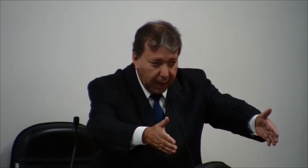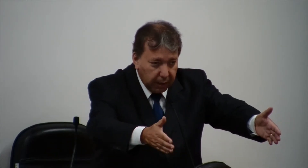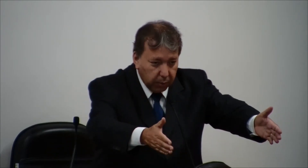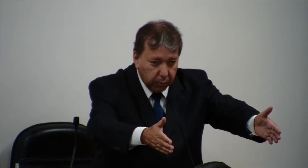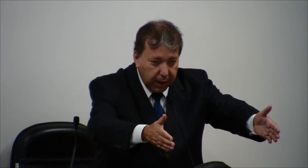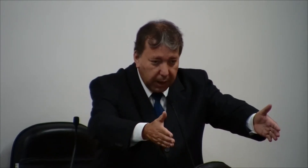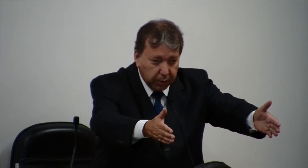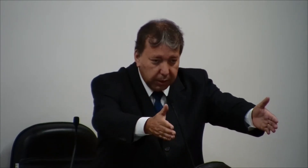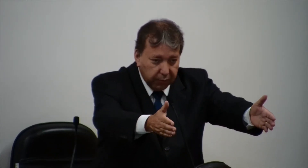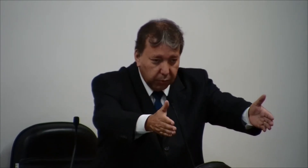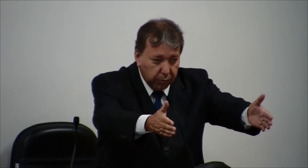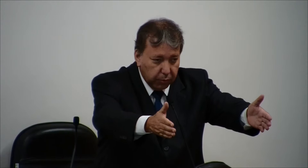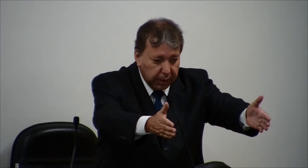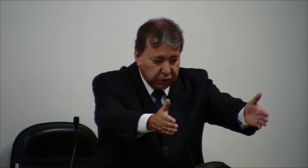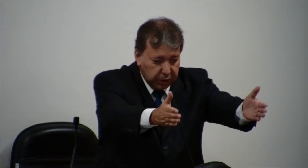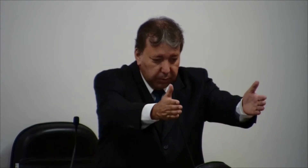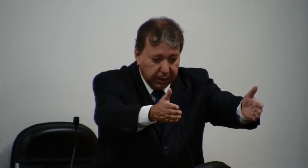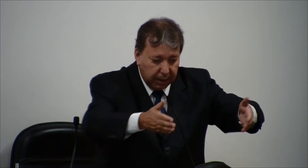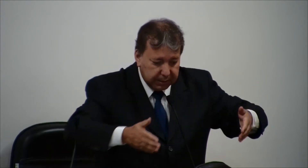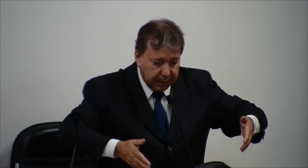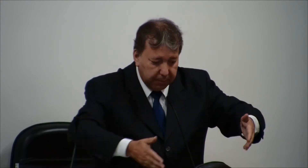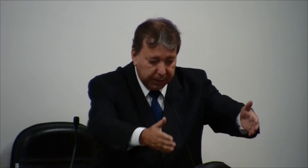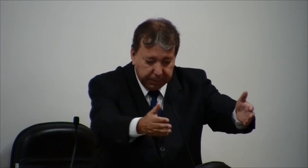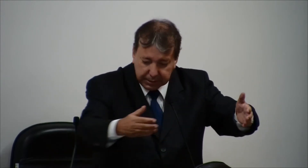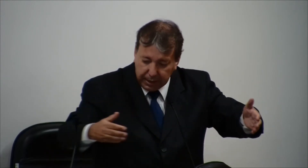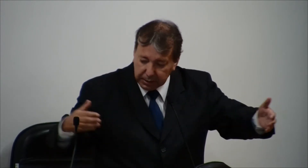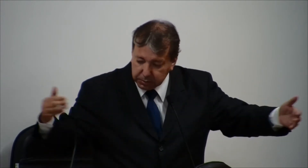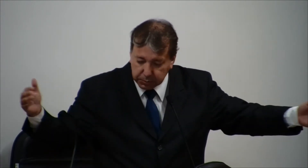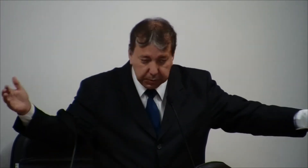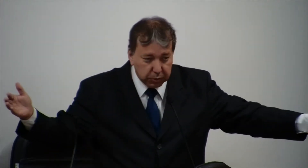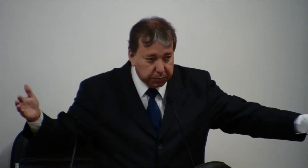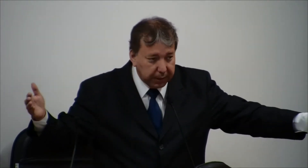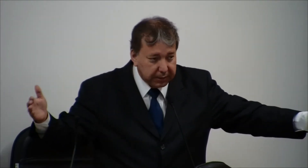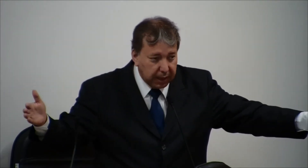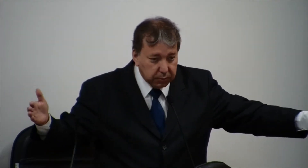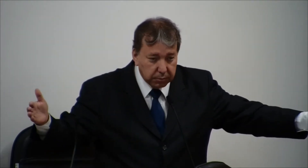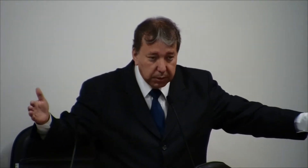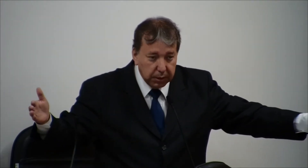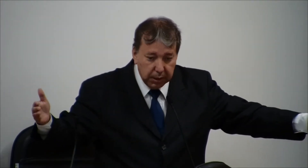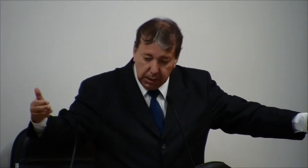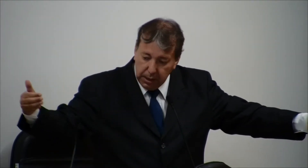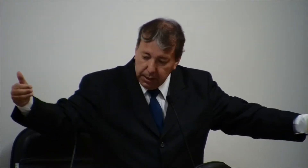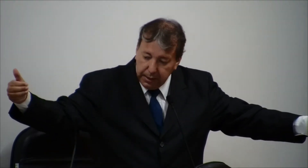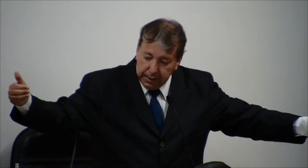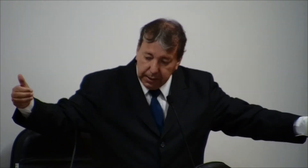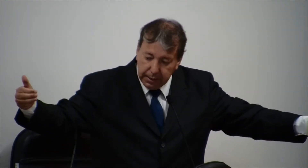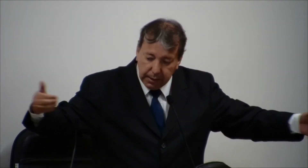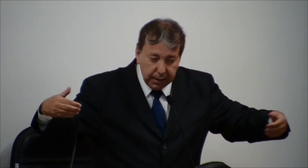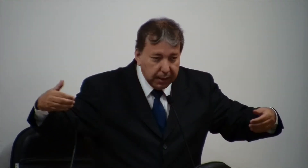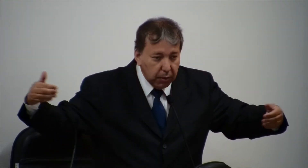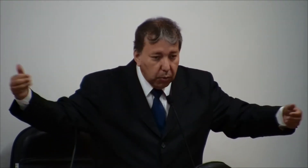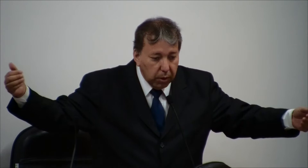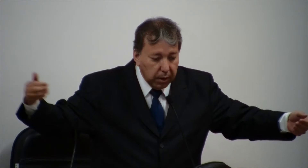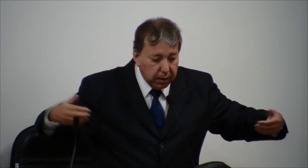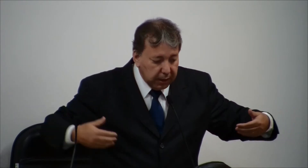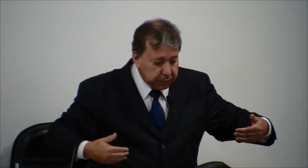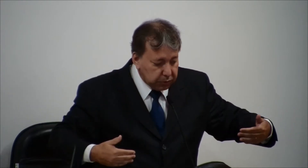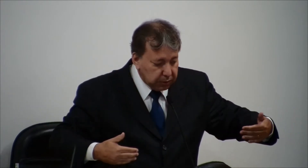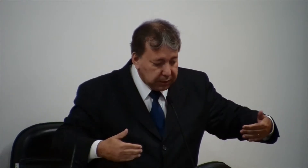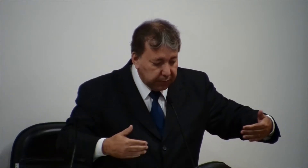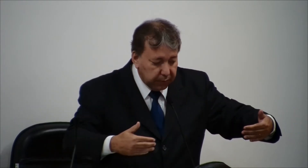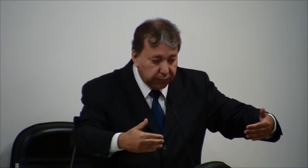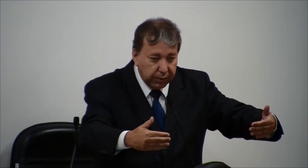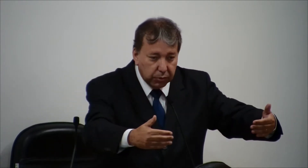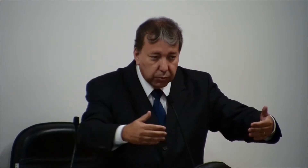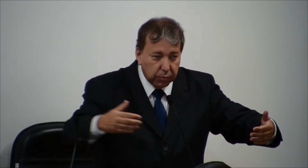O carro que levou o caixão, ele tinha acabado de passar, as pessoas passaram, e as